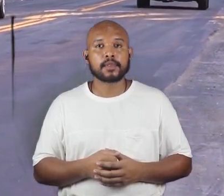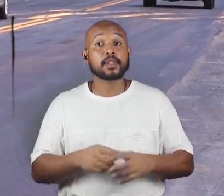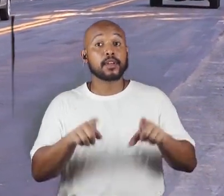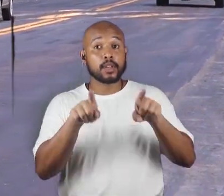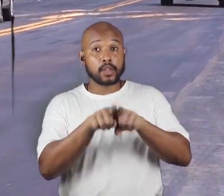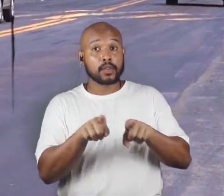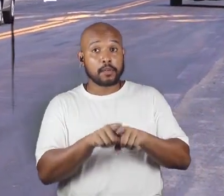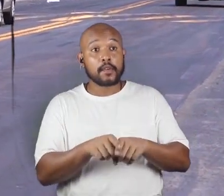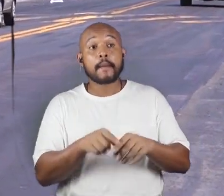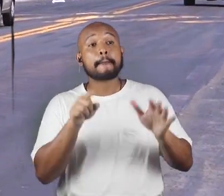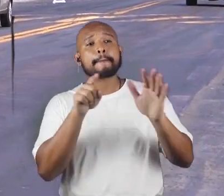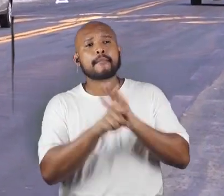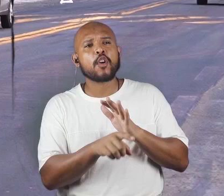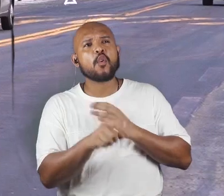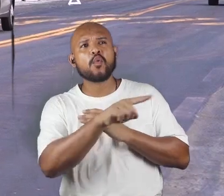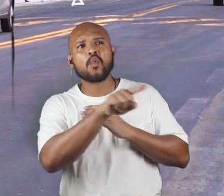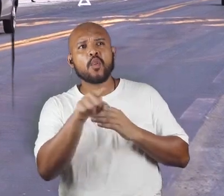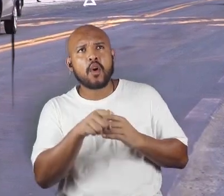o que eles têm, né,